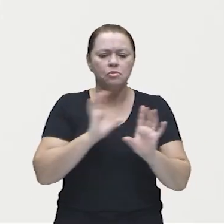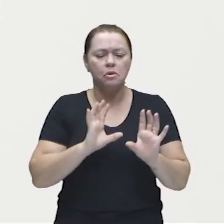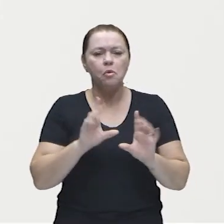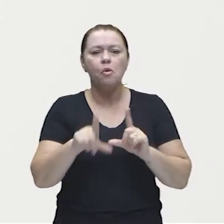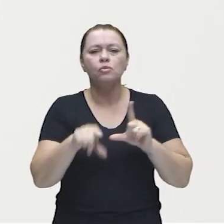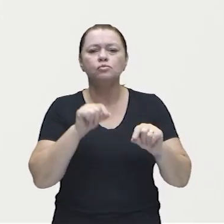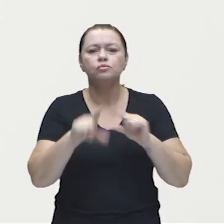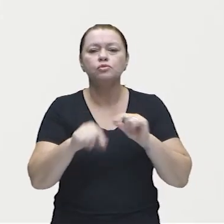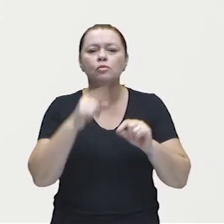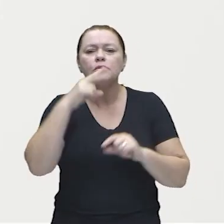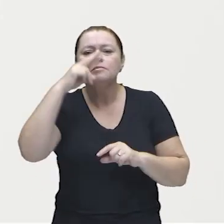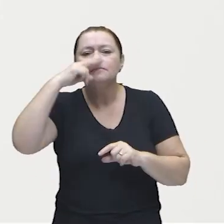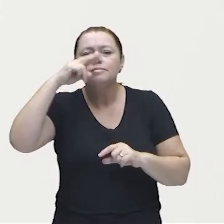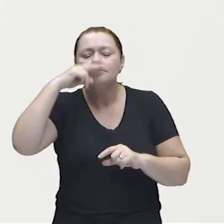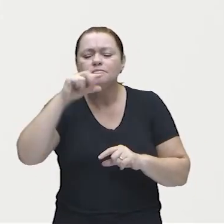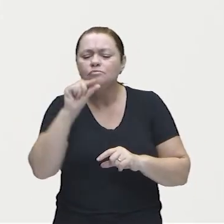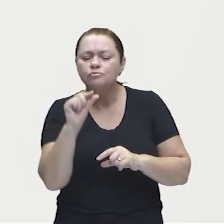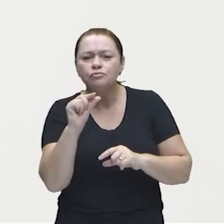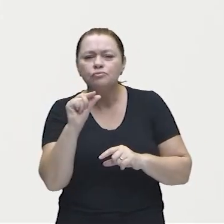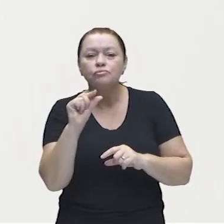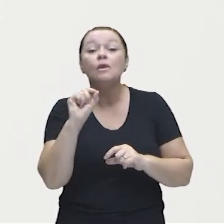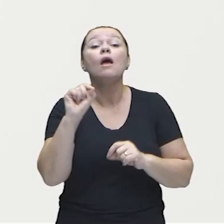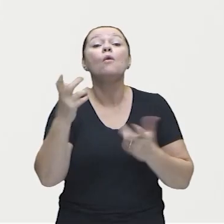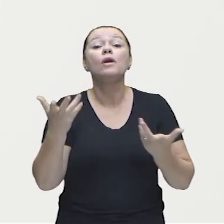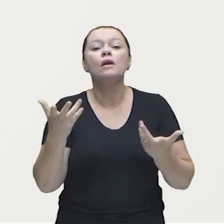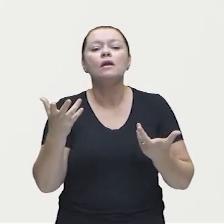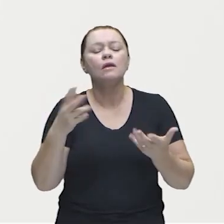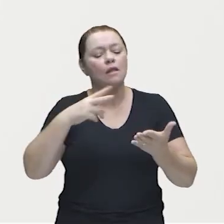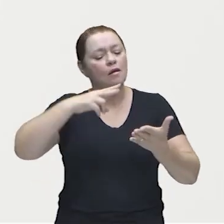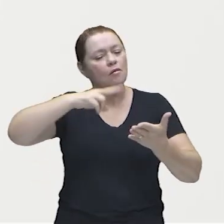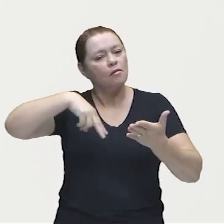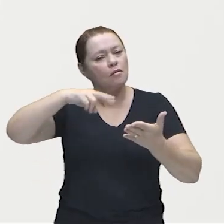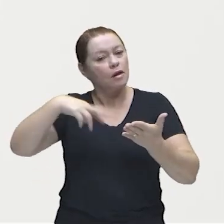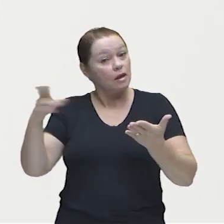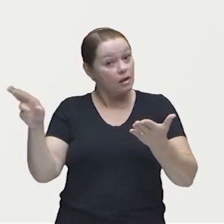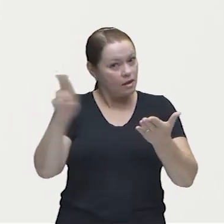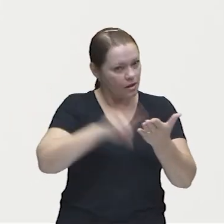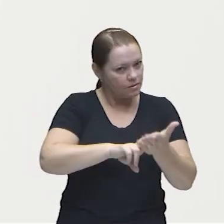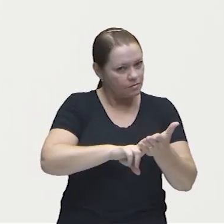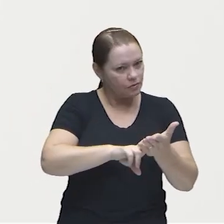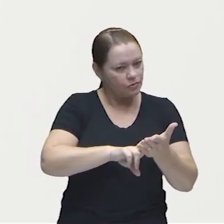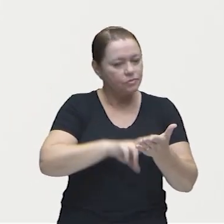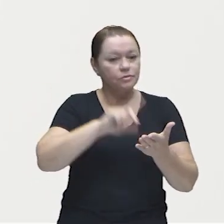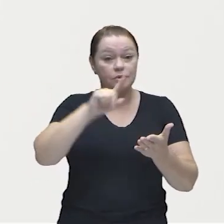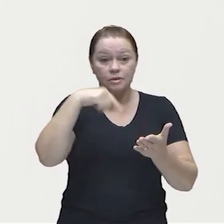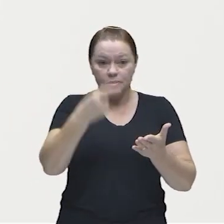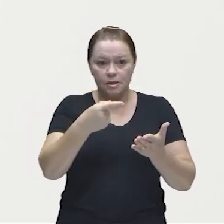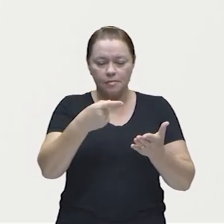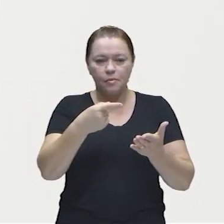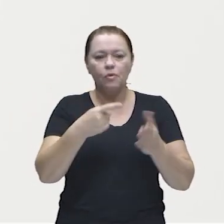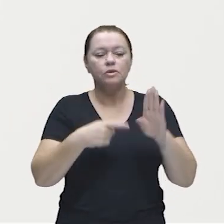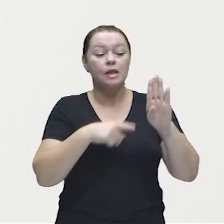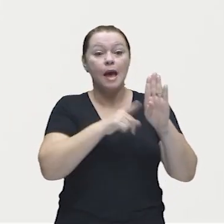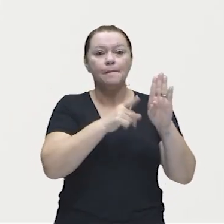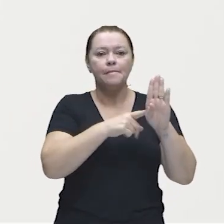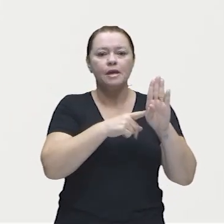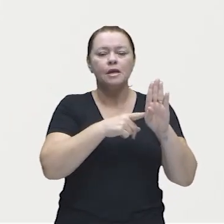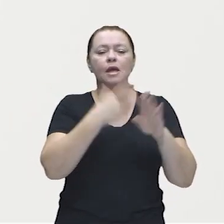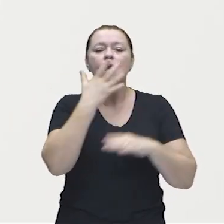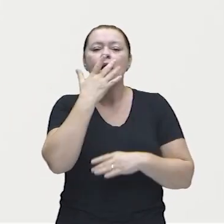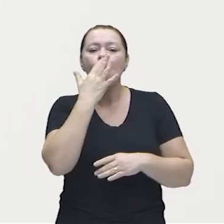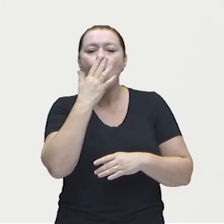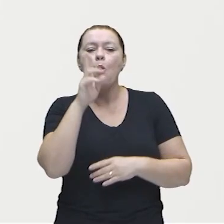pequenos roedores. O que é? Você vai ler e responder. Depois, uma das cores usadas